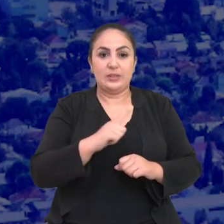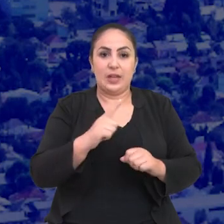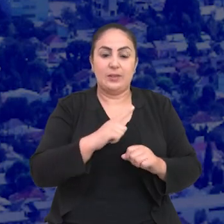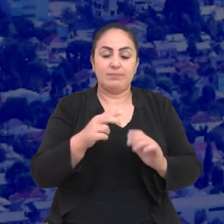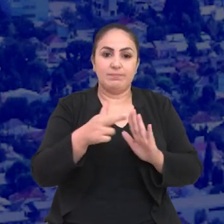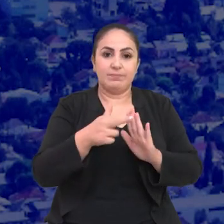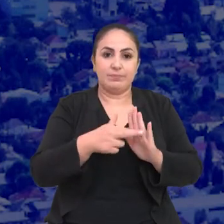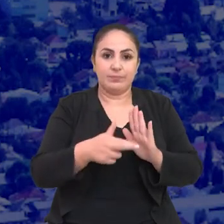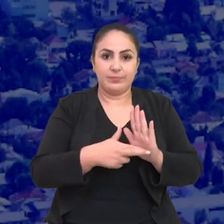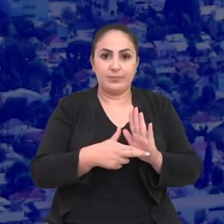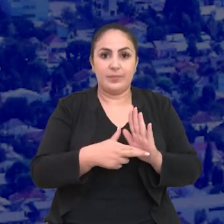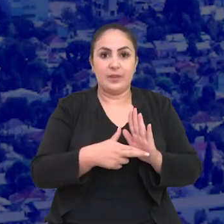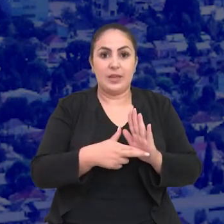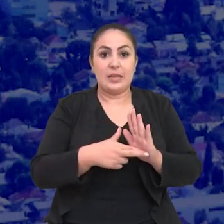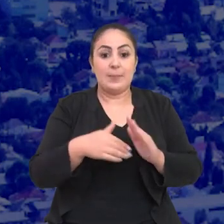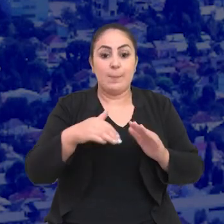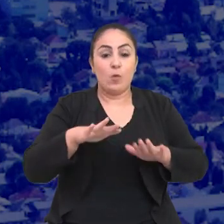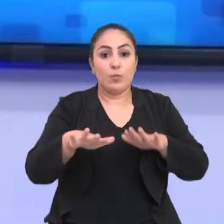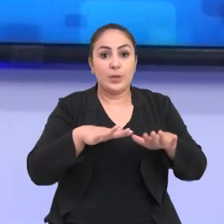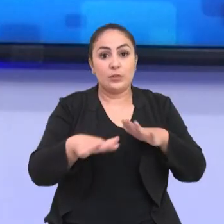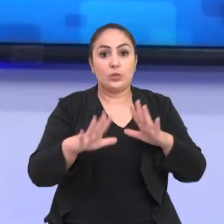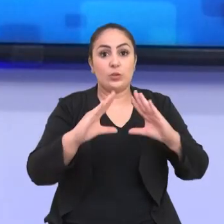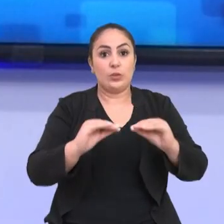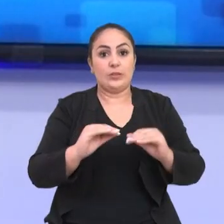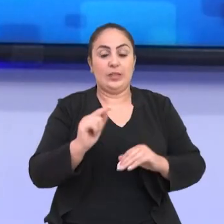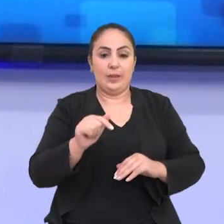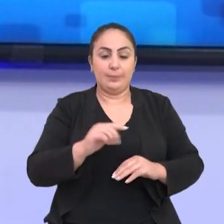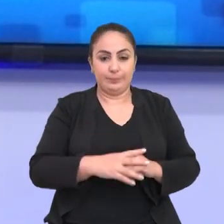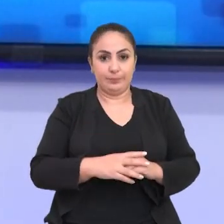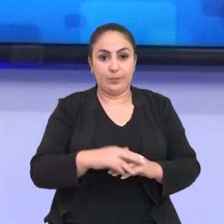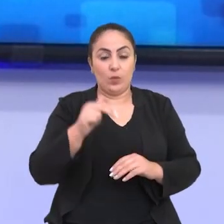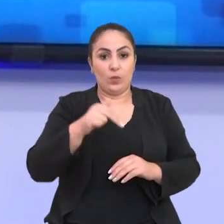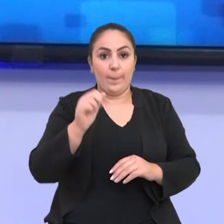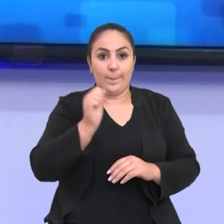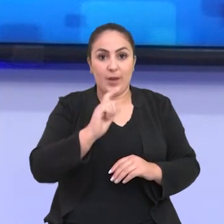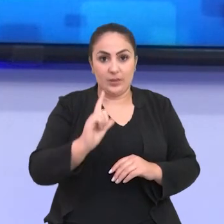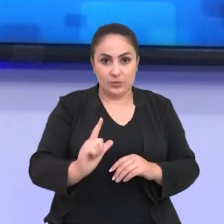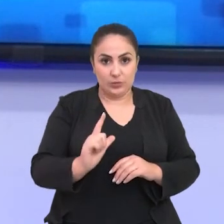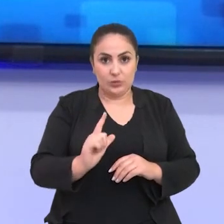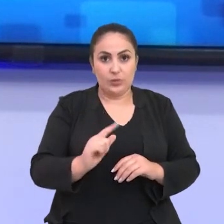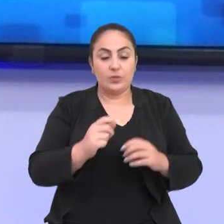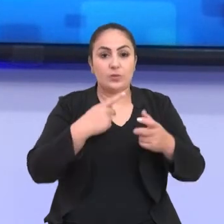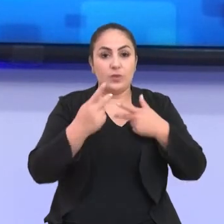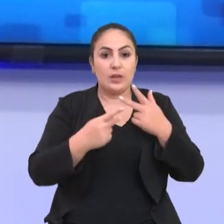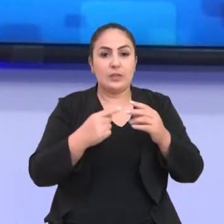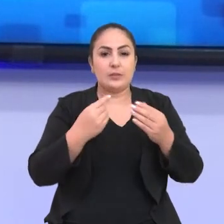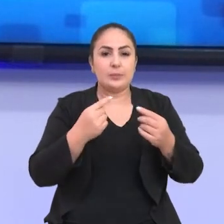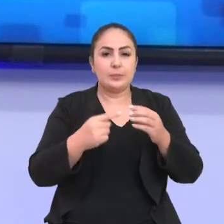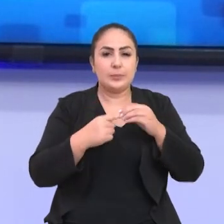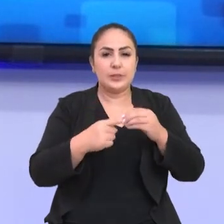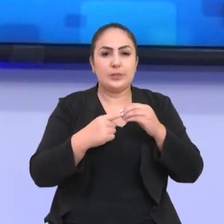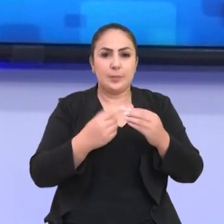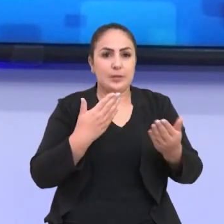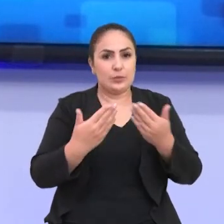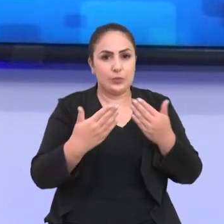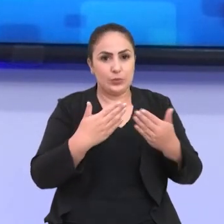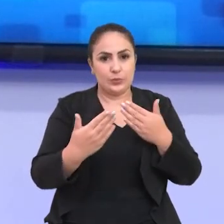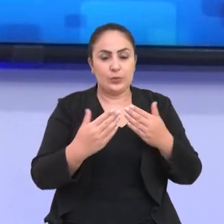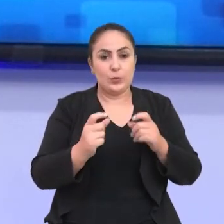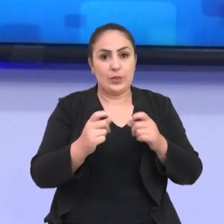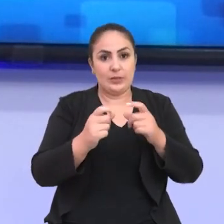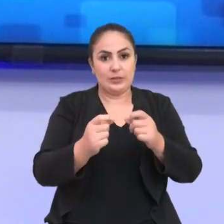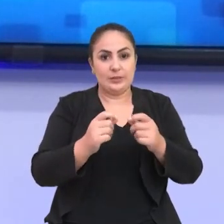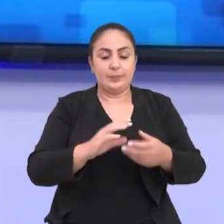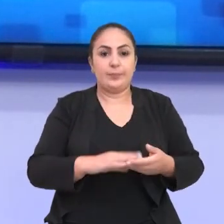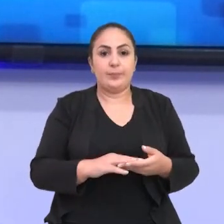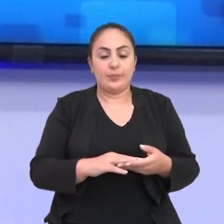a mobilidade noturna. E no Novembro Azul, urologista esclarece as principais dúvidas sobre o